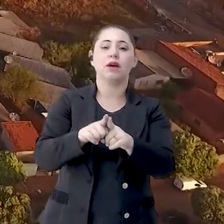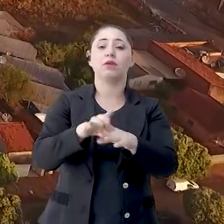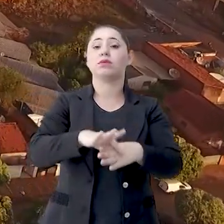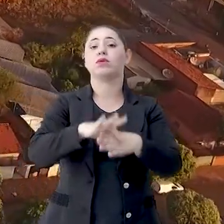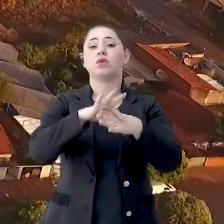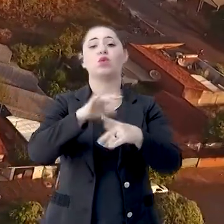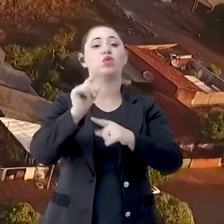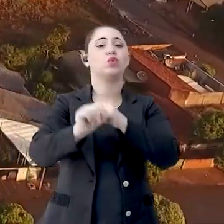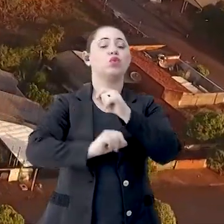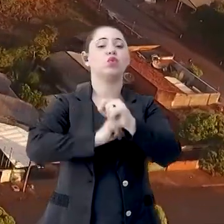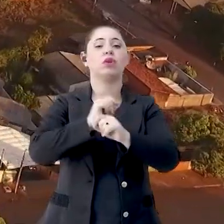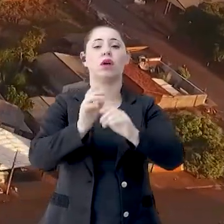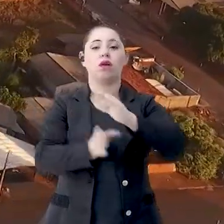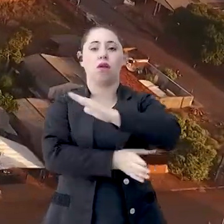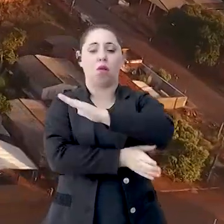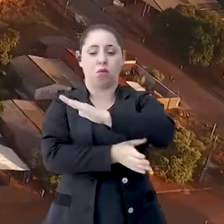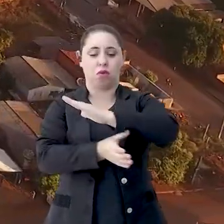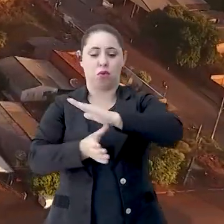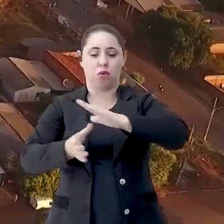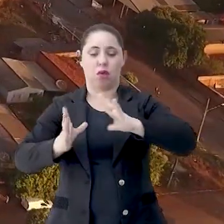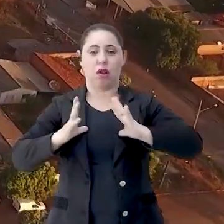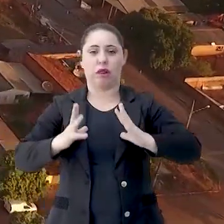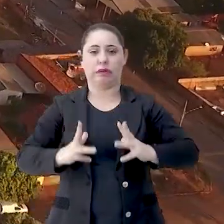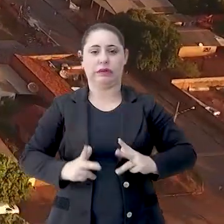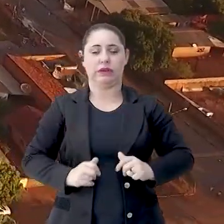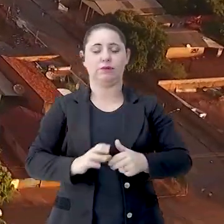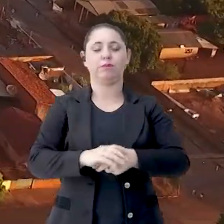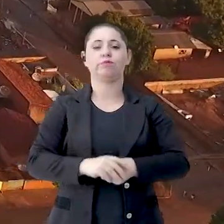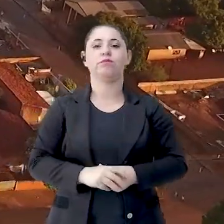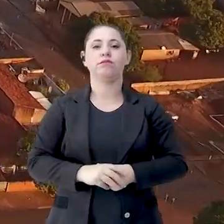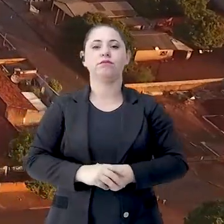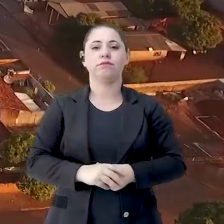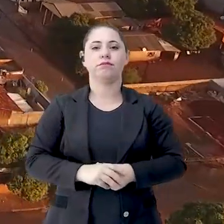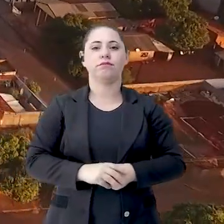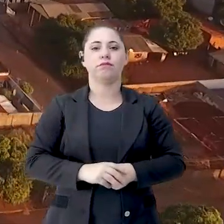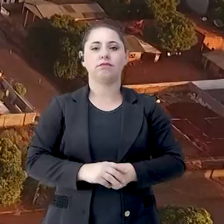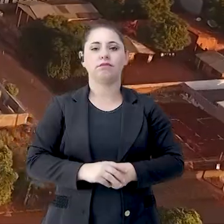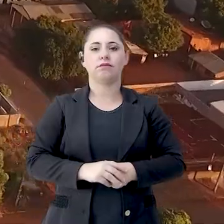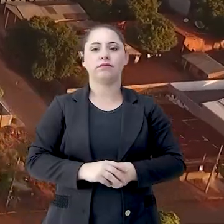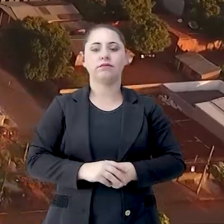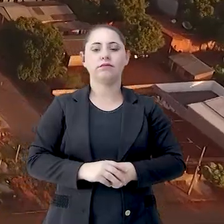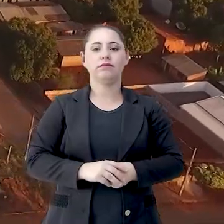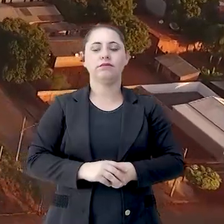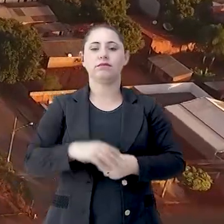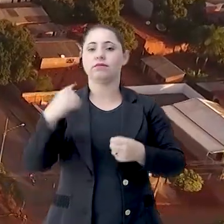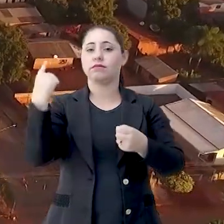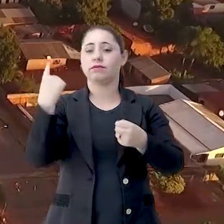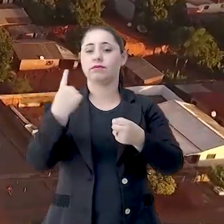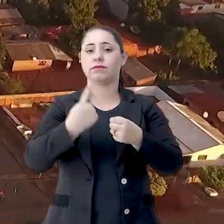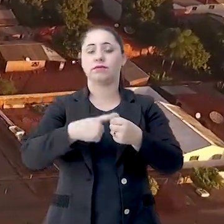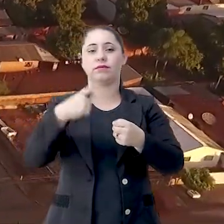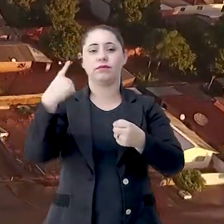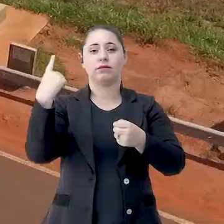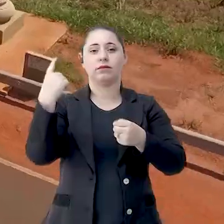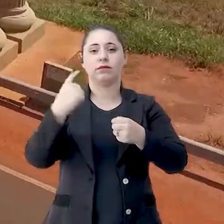nos sistemas de abastecimento de água e principalmente em esgotamento sanitário.